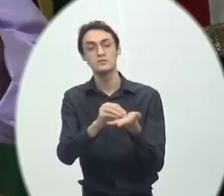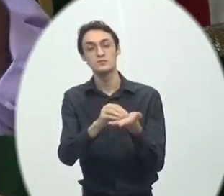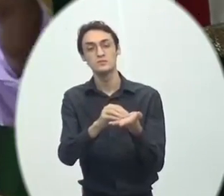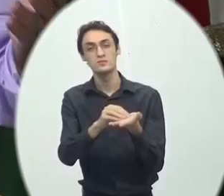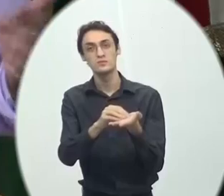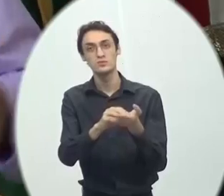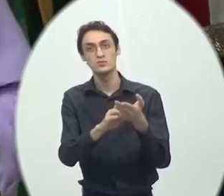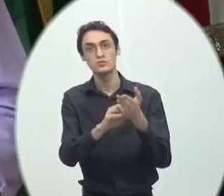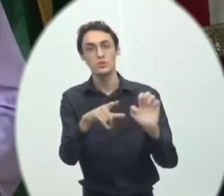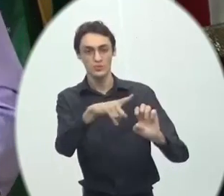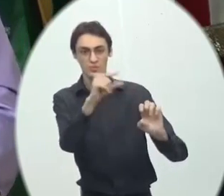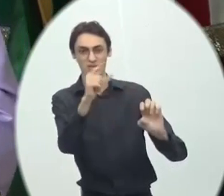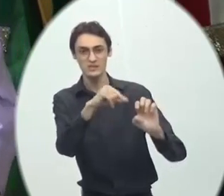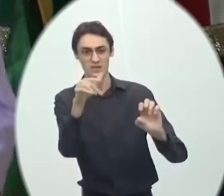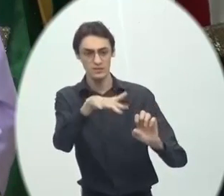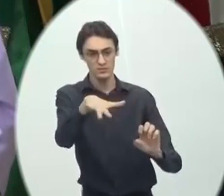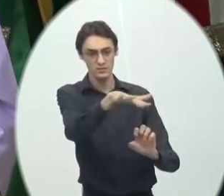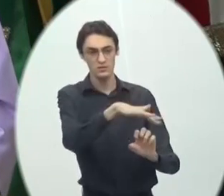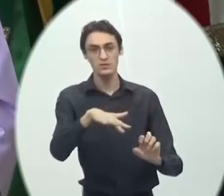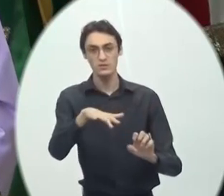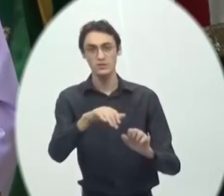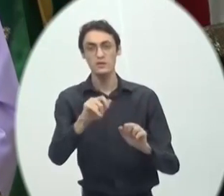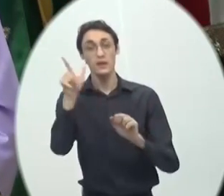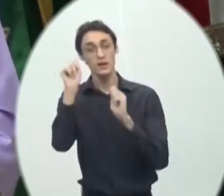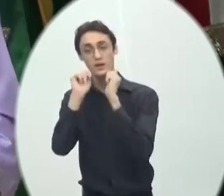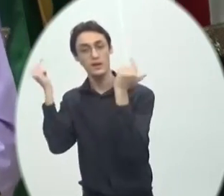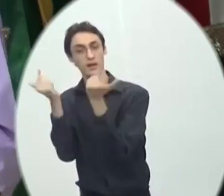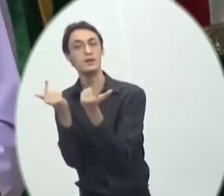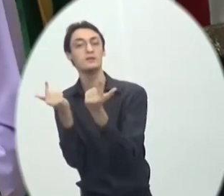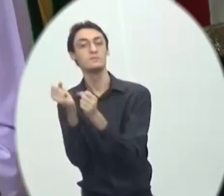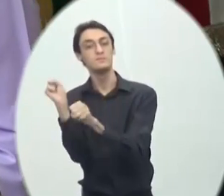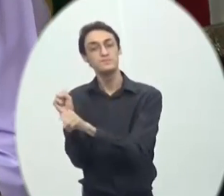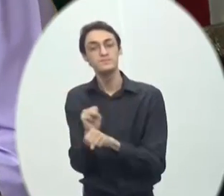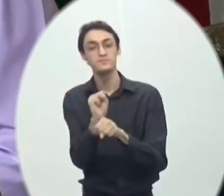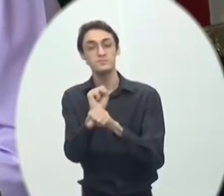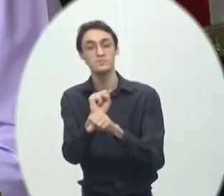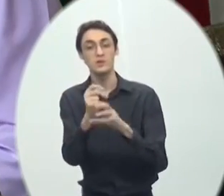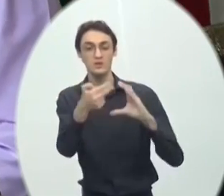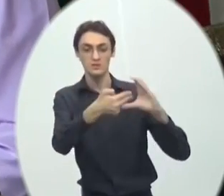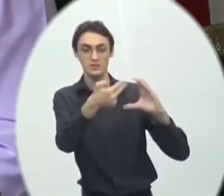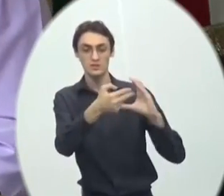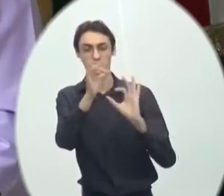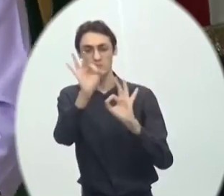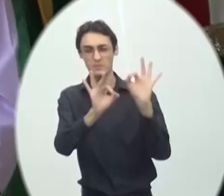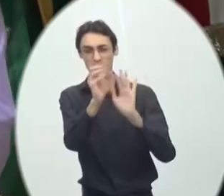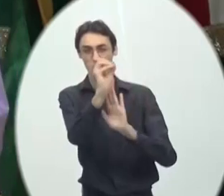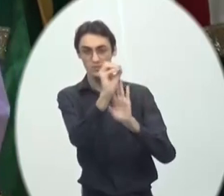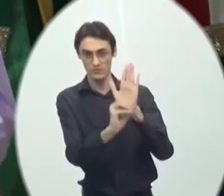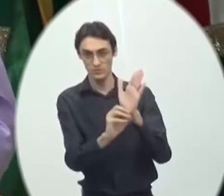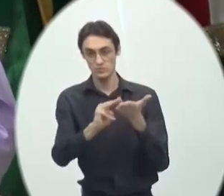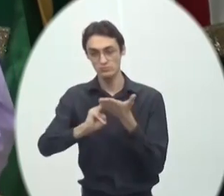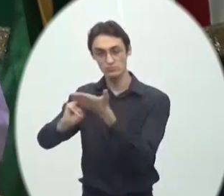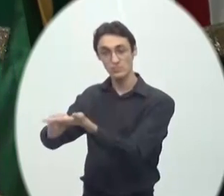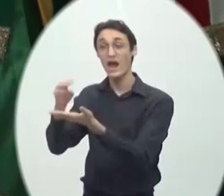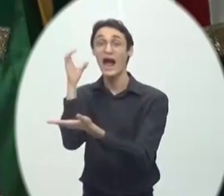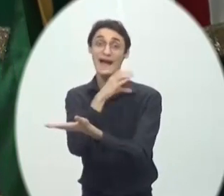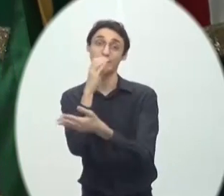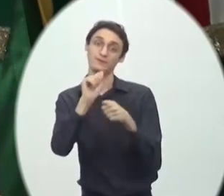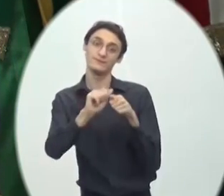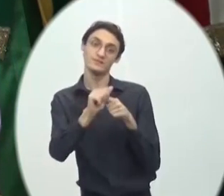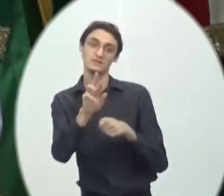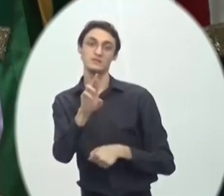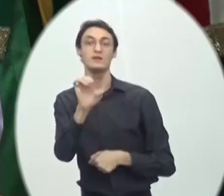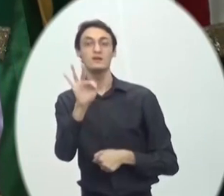nossos empresários, o processo está na Assembleia, esta casa fez inclusive um ofício para a Assembleia para que agilize isso,